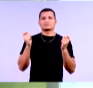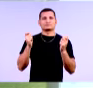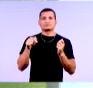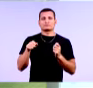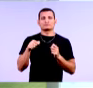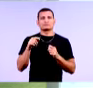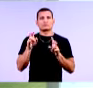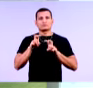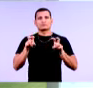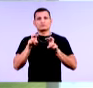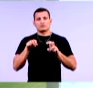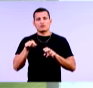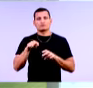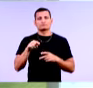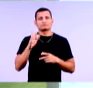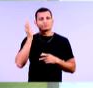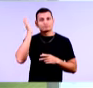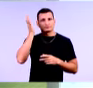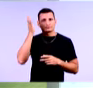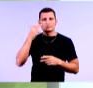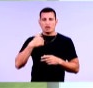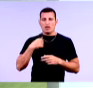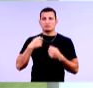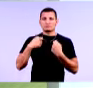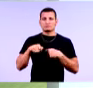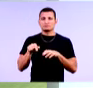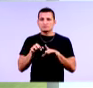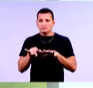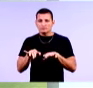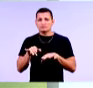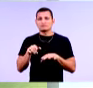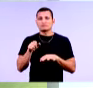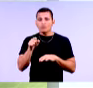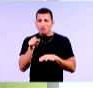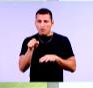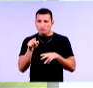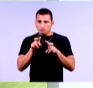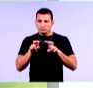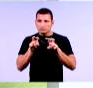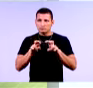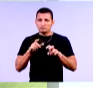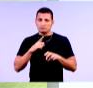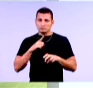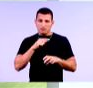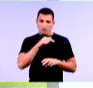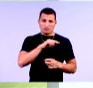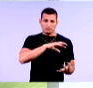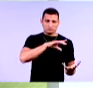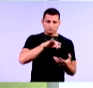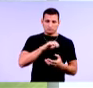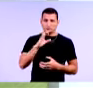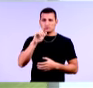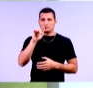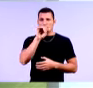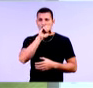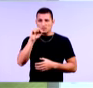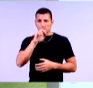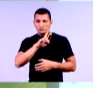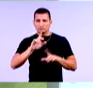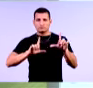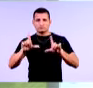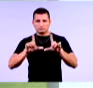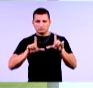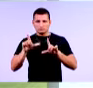ele é burrinho, né? Eu que vou descrever, olha, computador, existe aqui no mundo real uma classe chamada